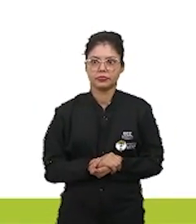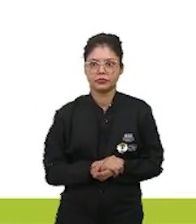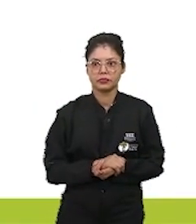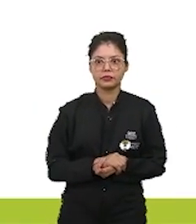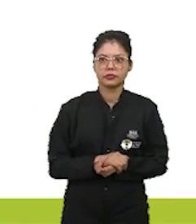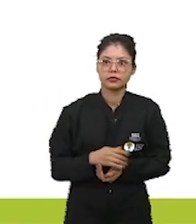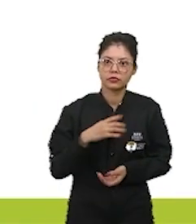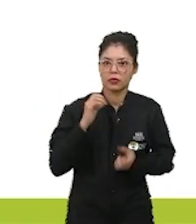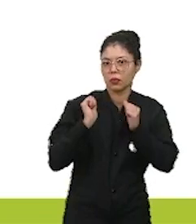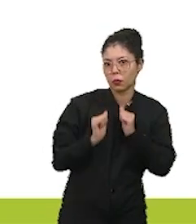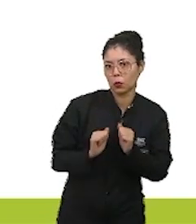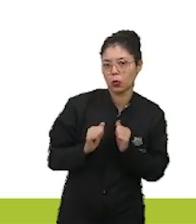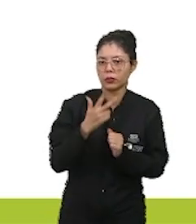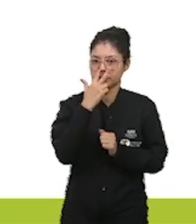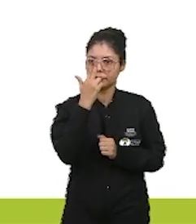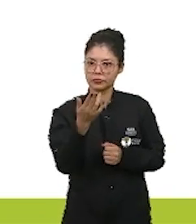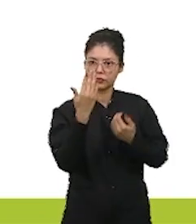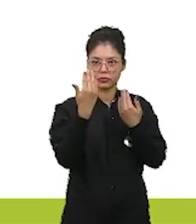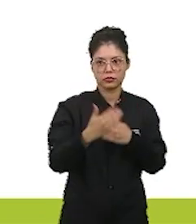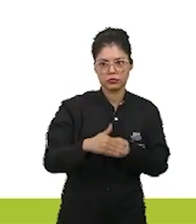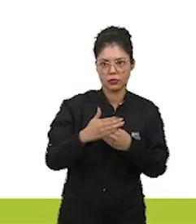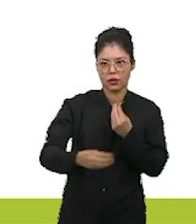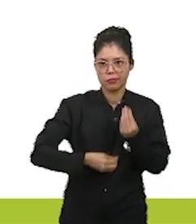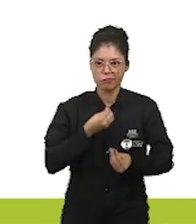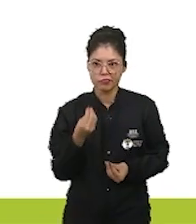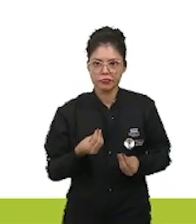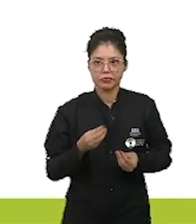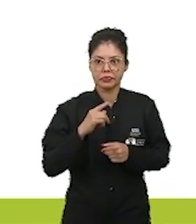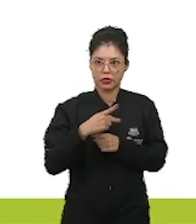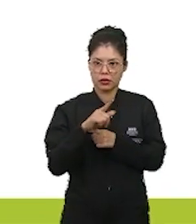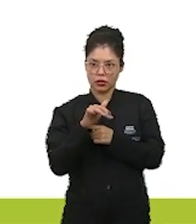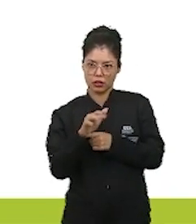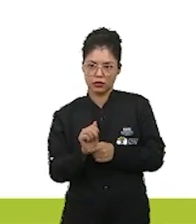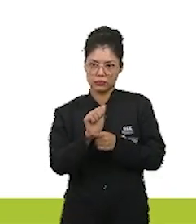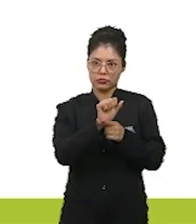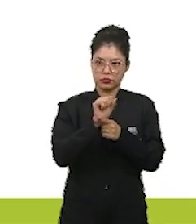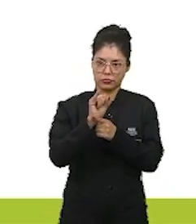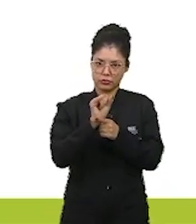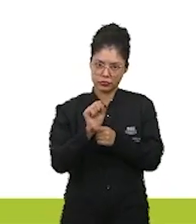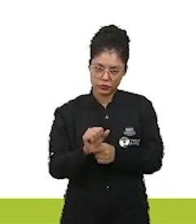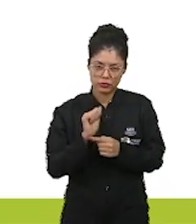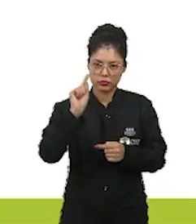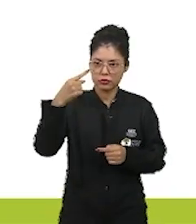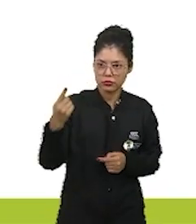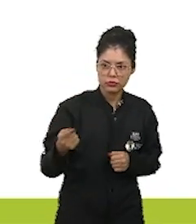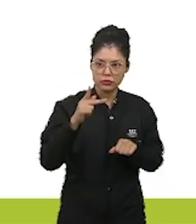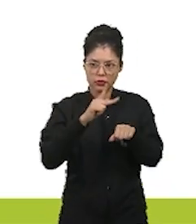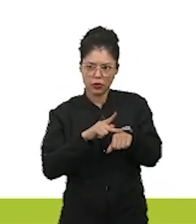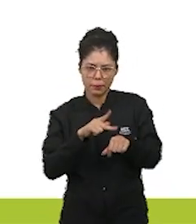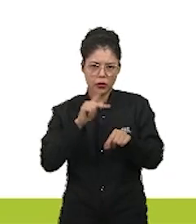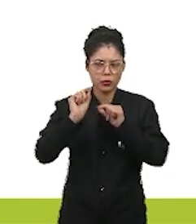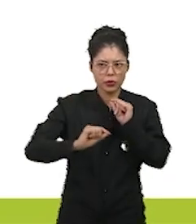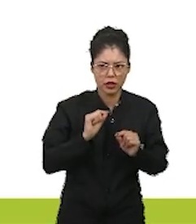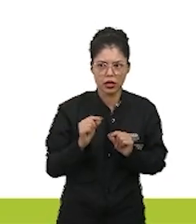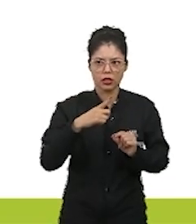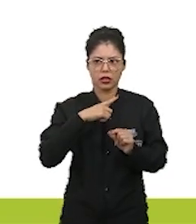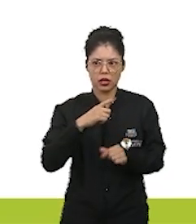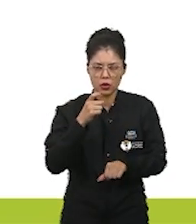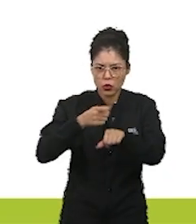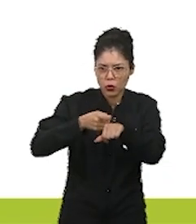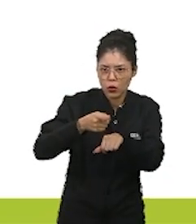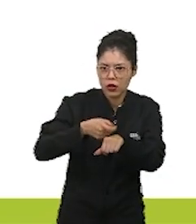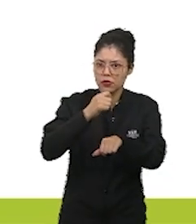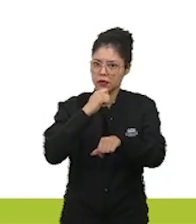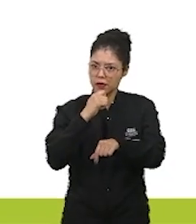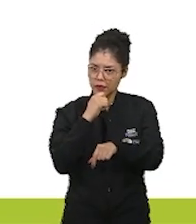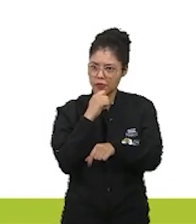intrusivas, que pode aparecer na sua prova como plutônicas ou abissais, são aquelas rochas magmáticas que se